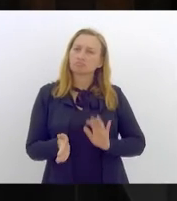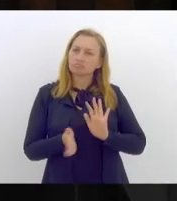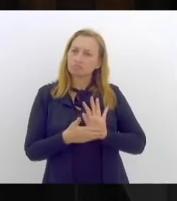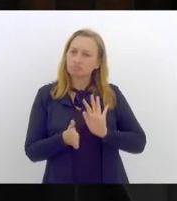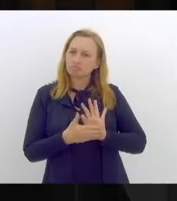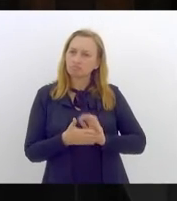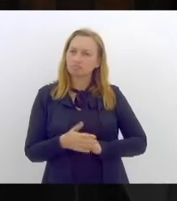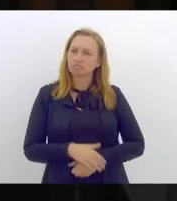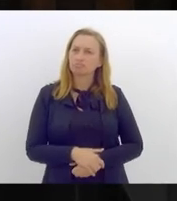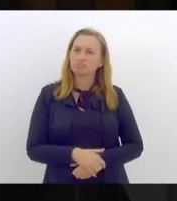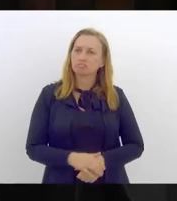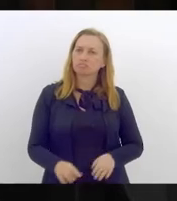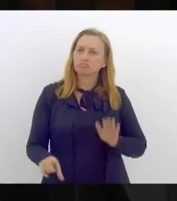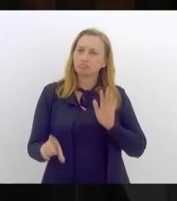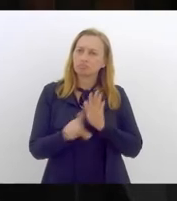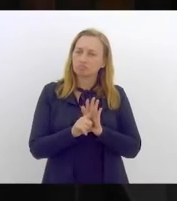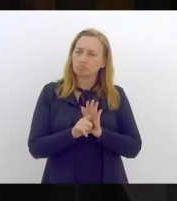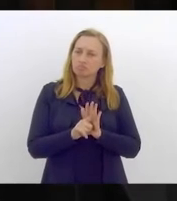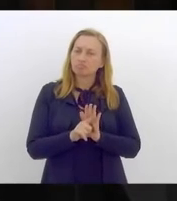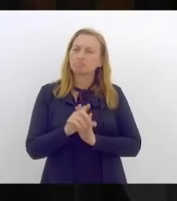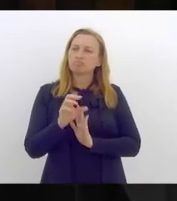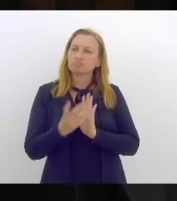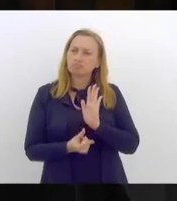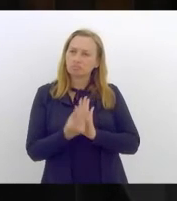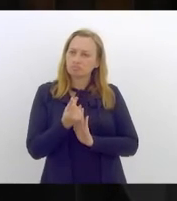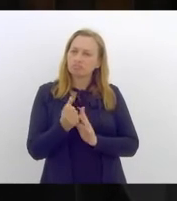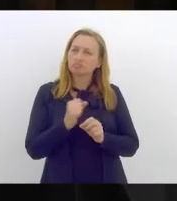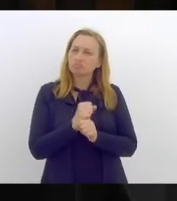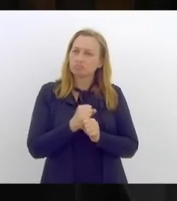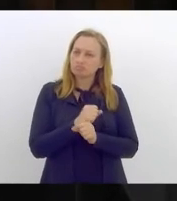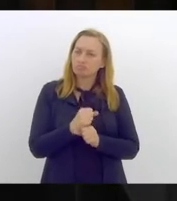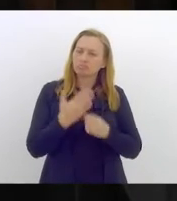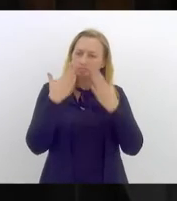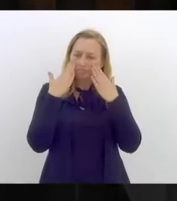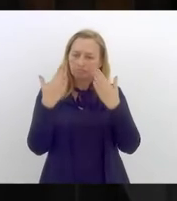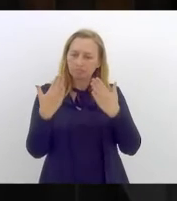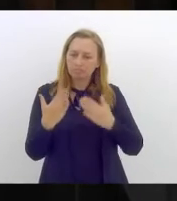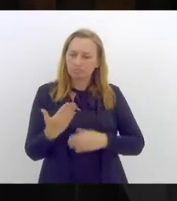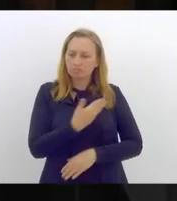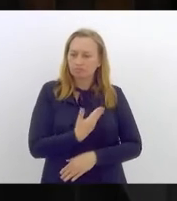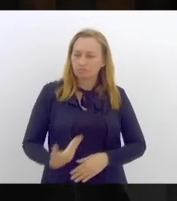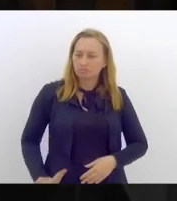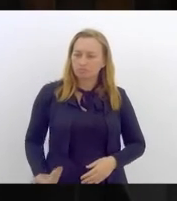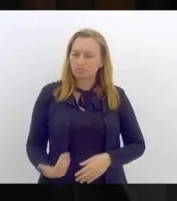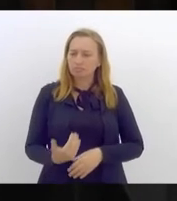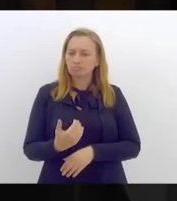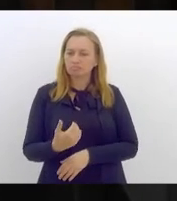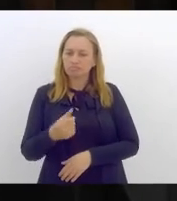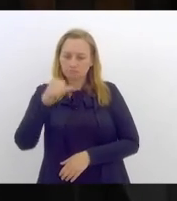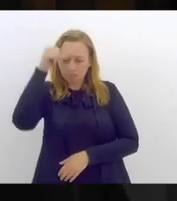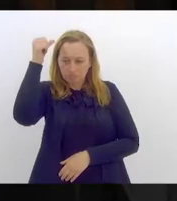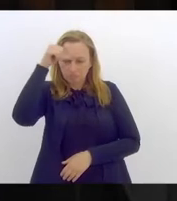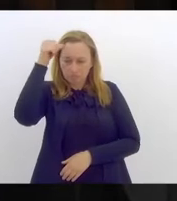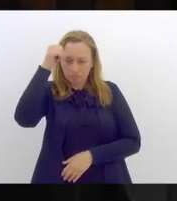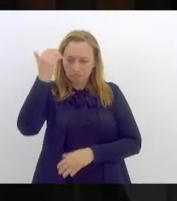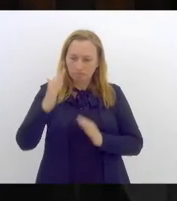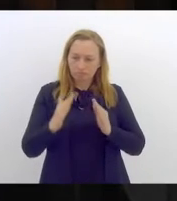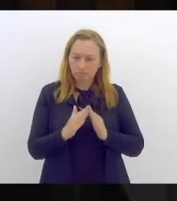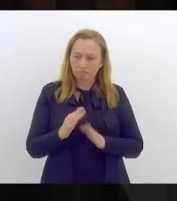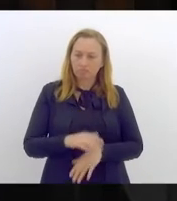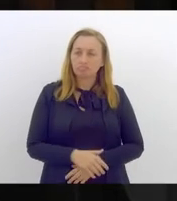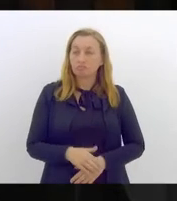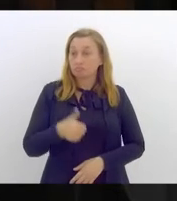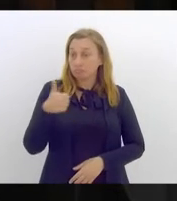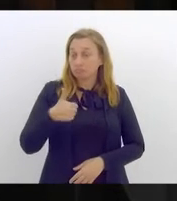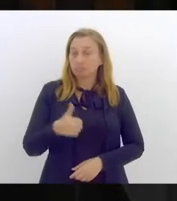proposta de lei orçamentária anual apresentada pelo governador Cláudio Castro a essa casa. Em